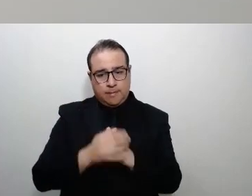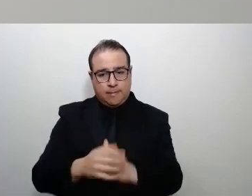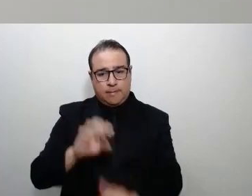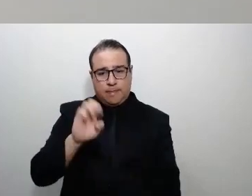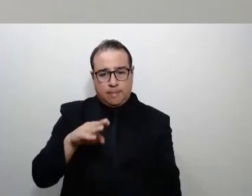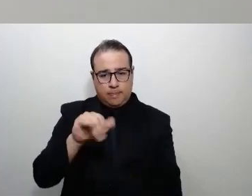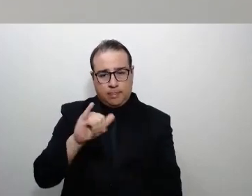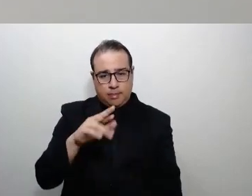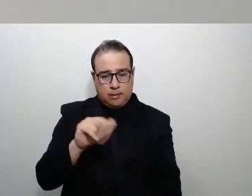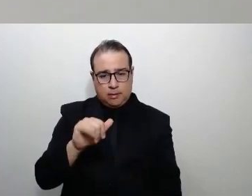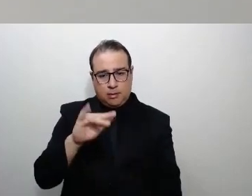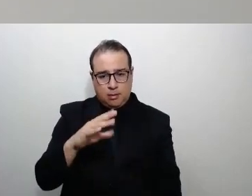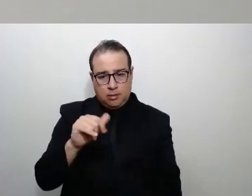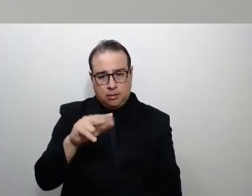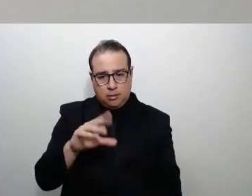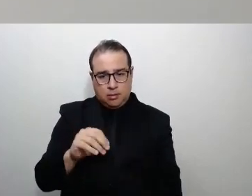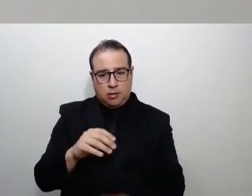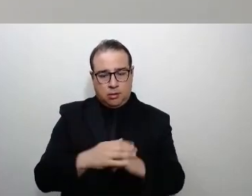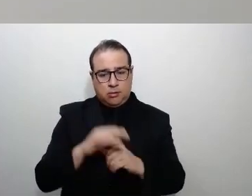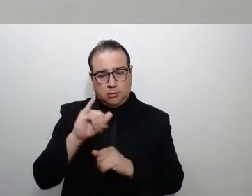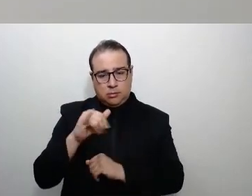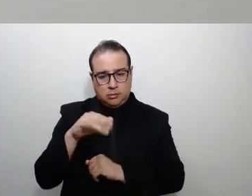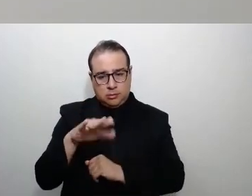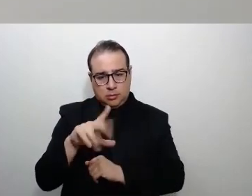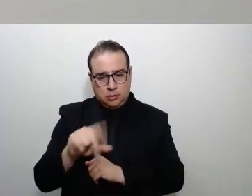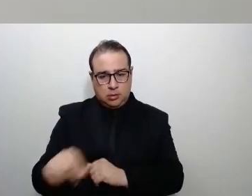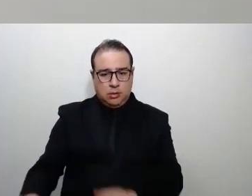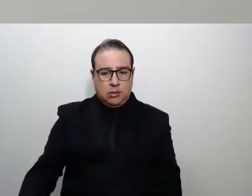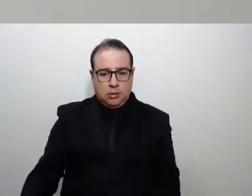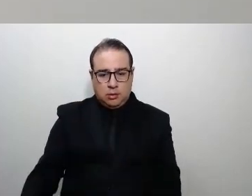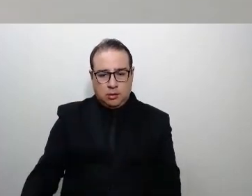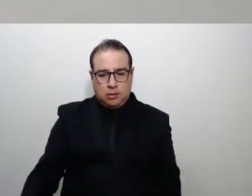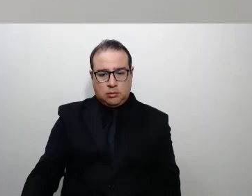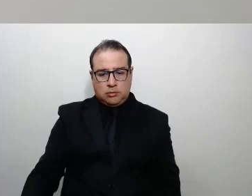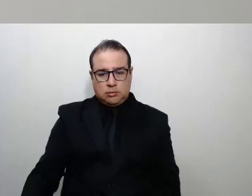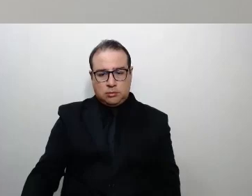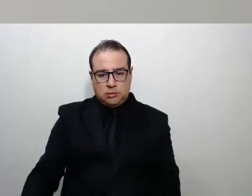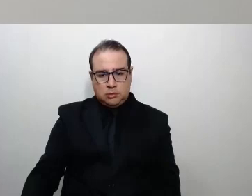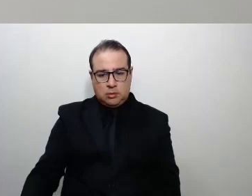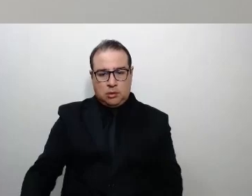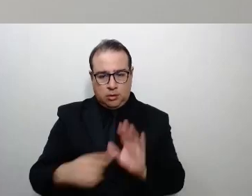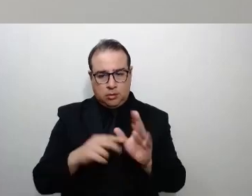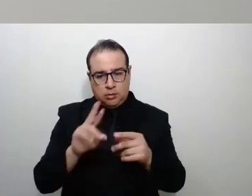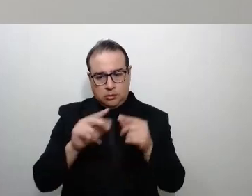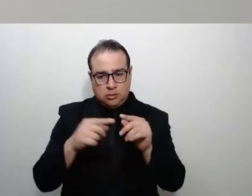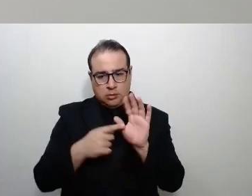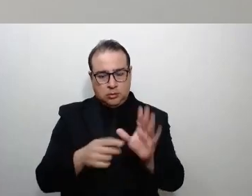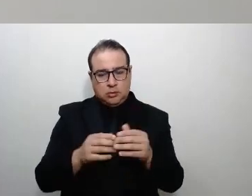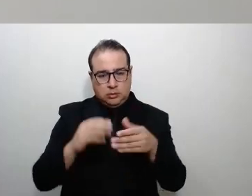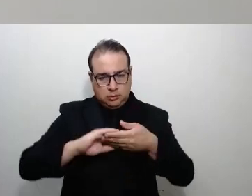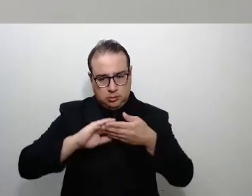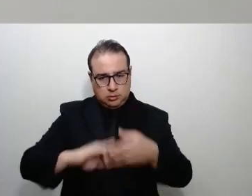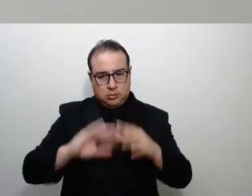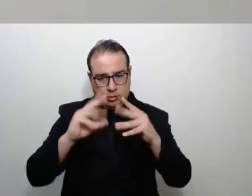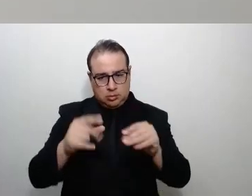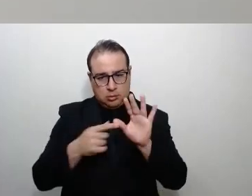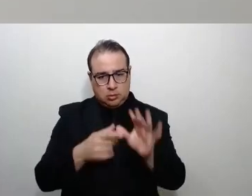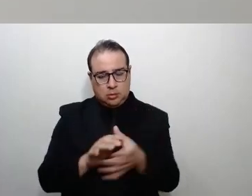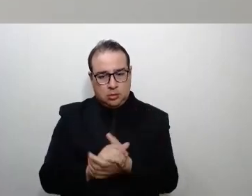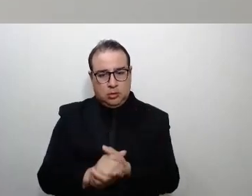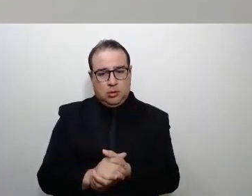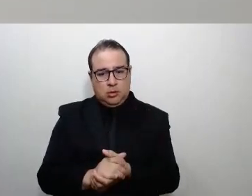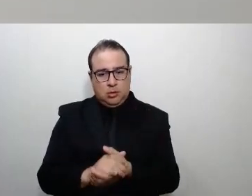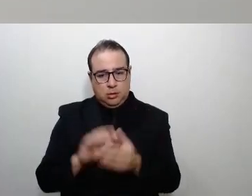cajango Jeremias Melo e a servidoras em nome delas eu vou cumprimentar todos os servidores